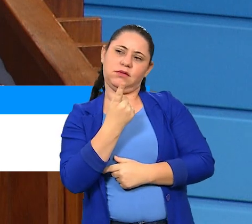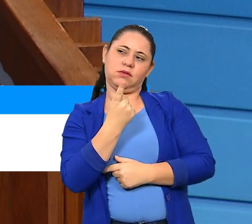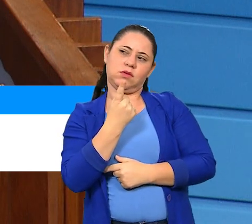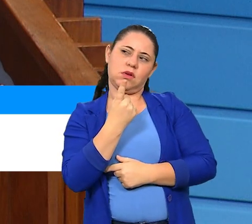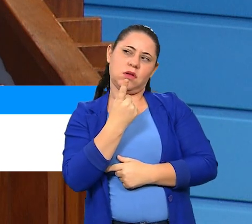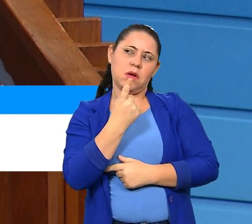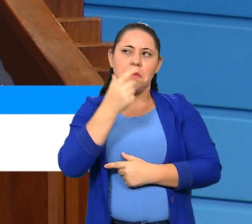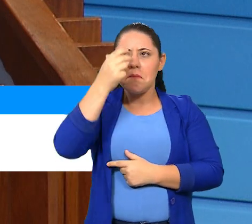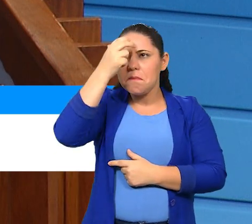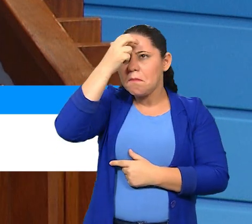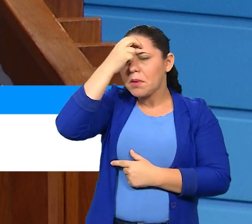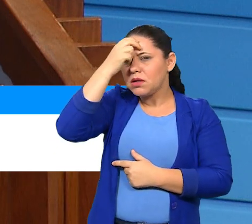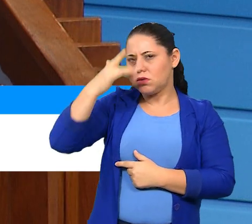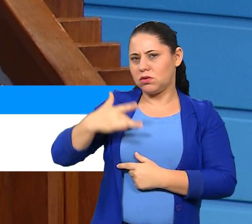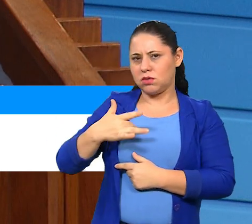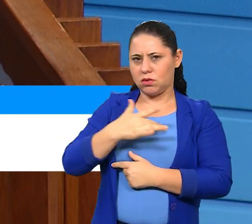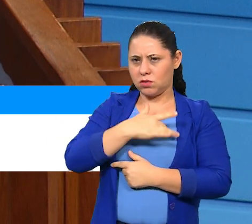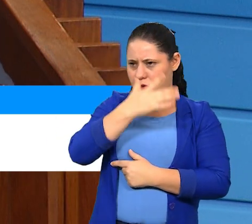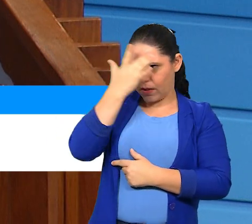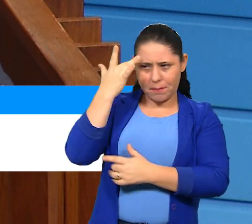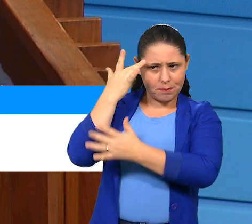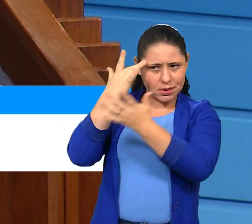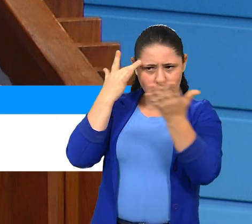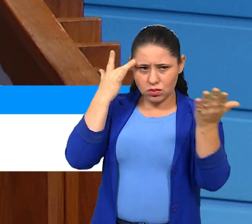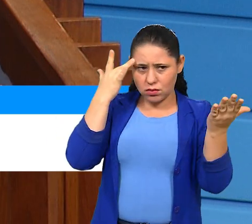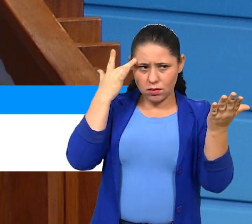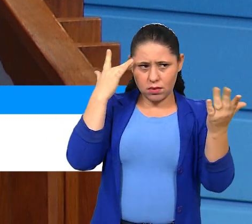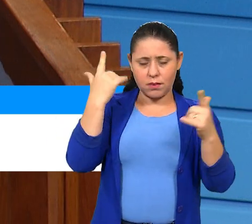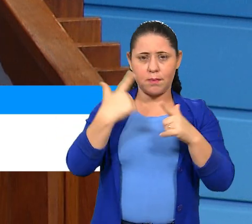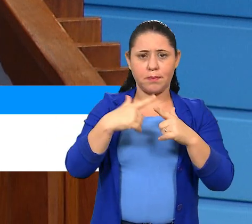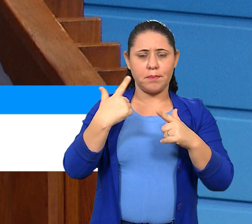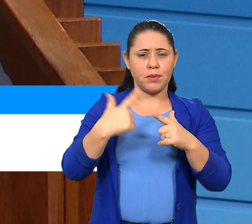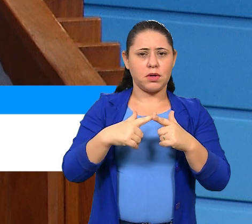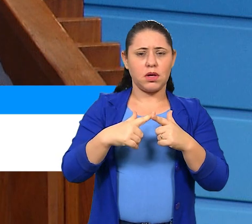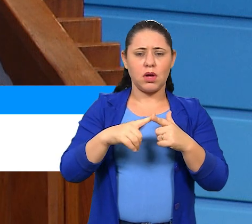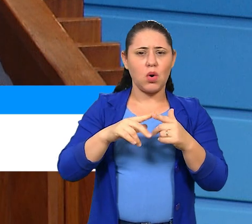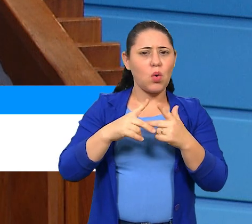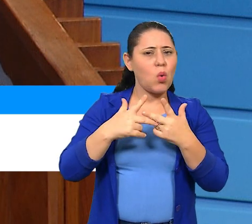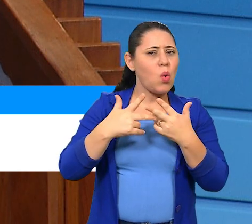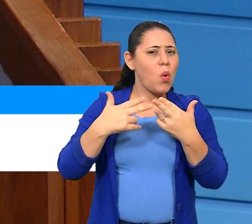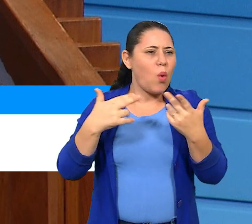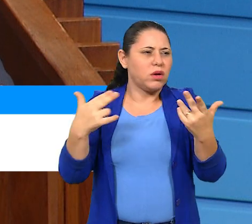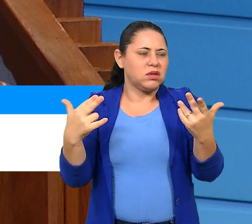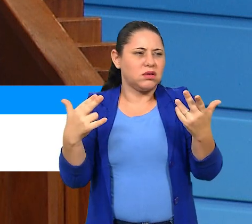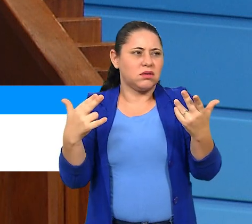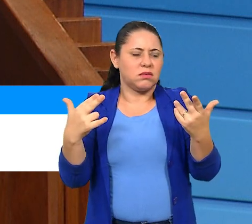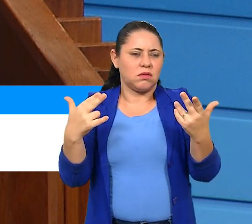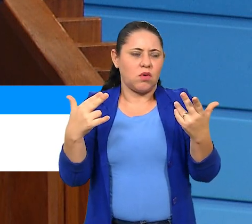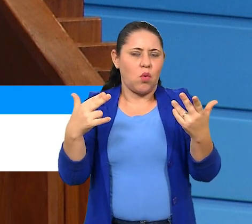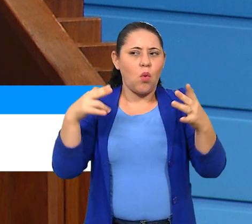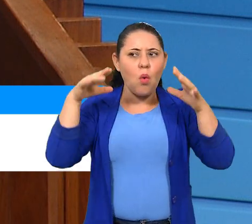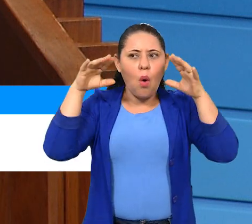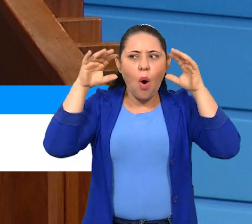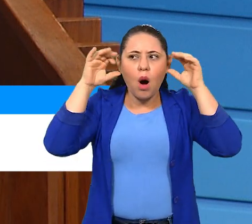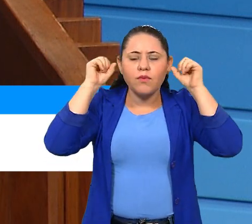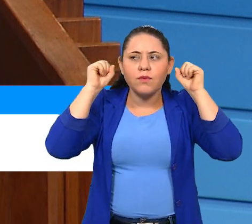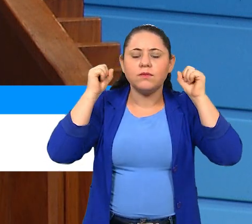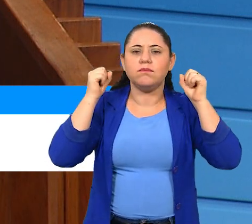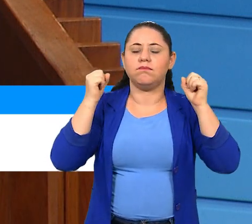nós ficamos duvidando da sanidade mental das pessoas porque são Absurdos